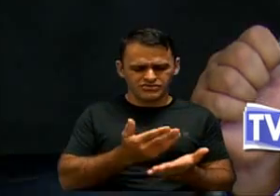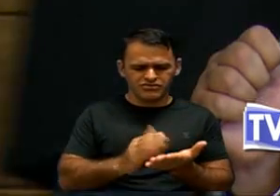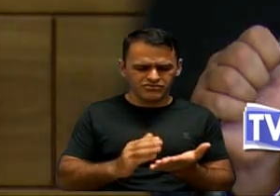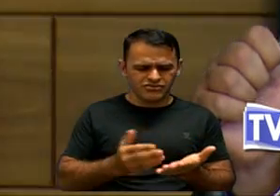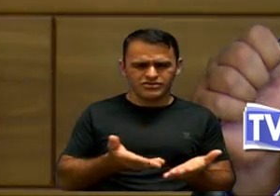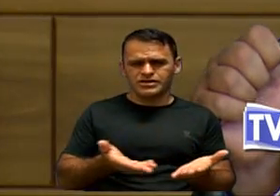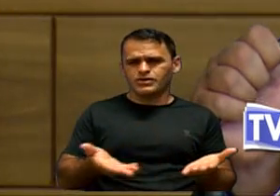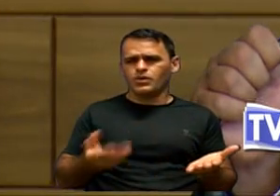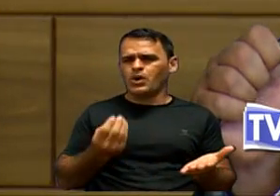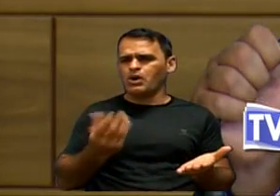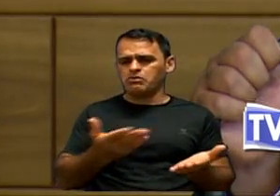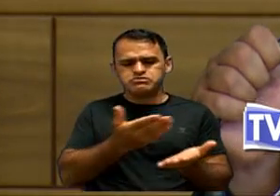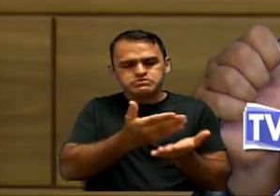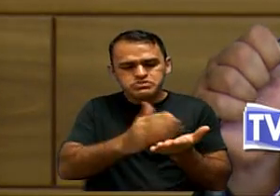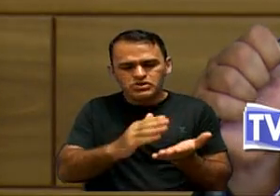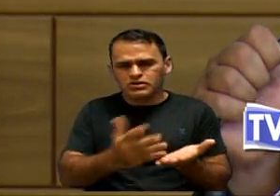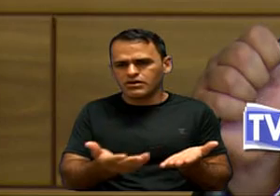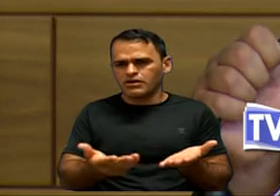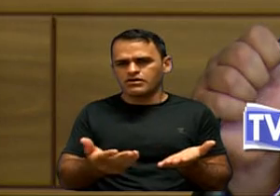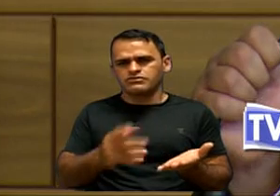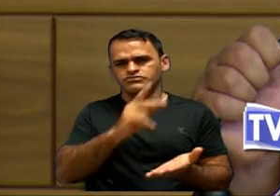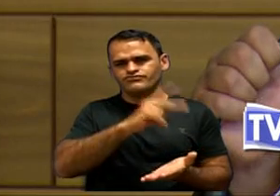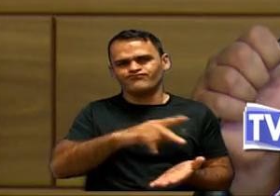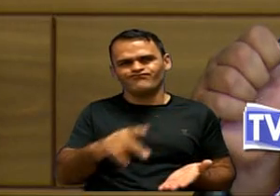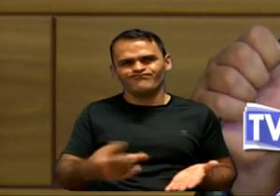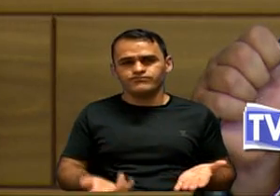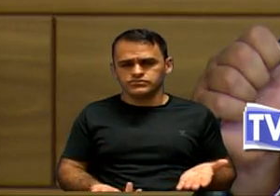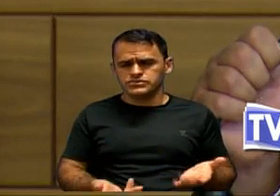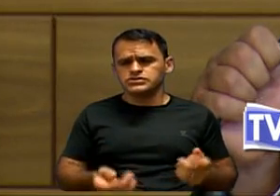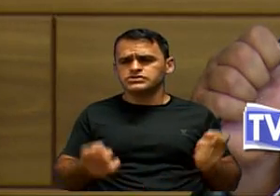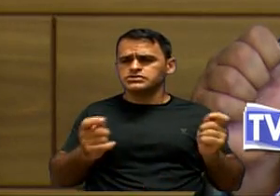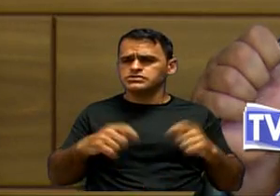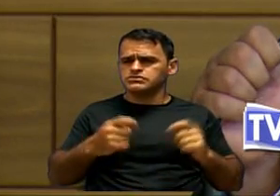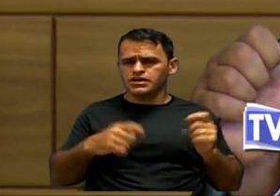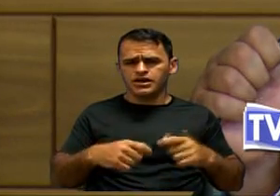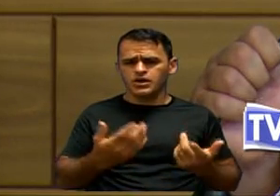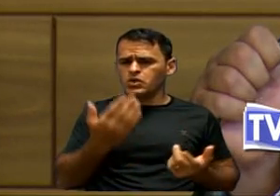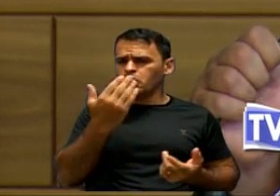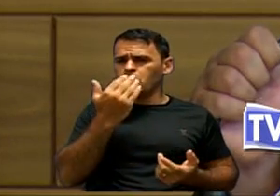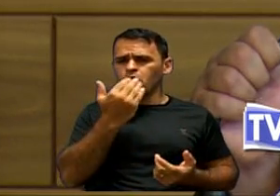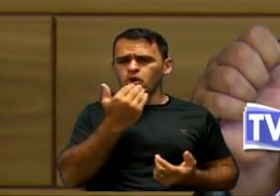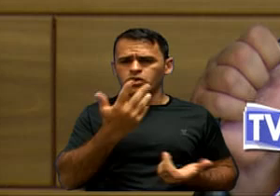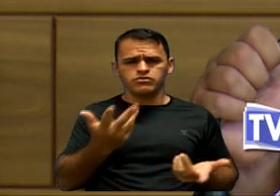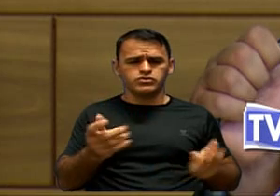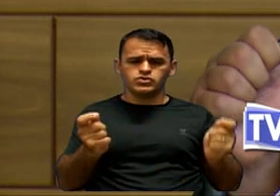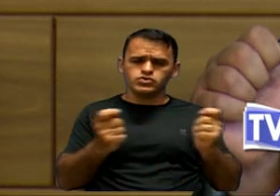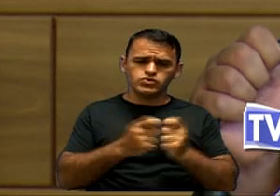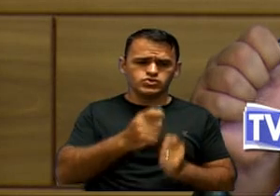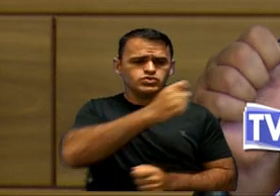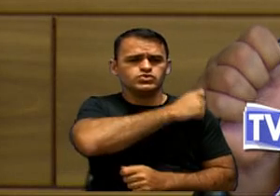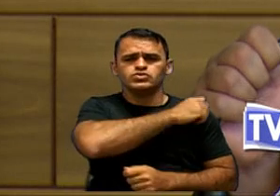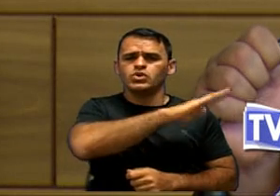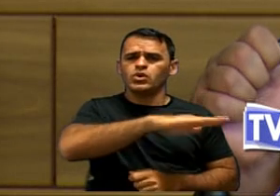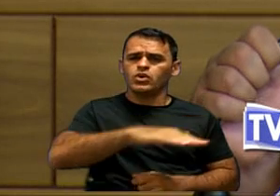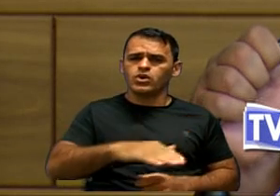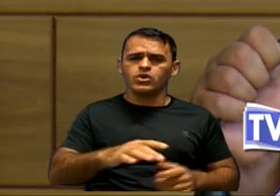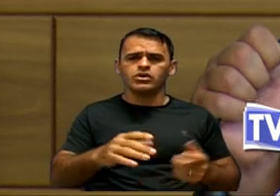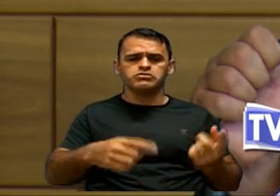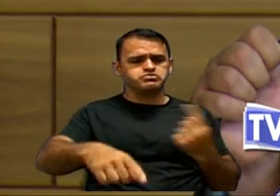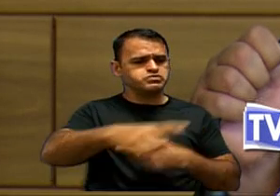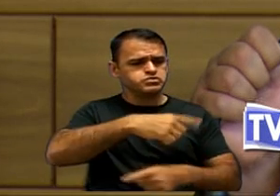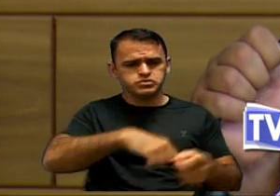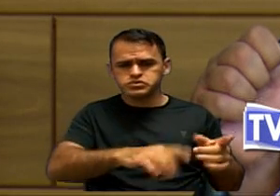o excedente para o professor. Nós estamos colocando aqui de uma forma que é a mesma alimentação dos nossos alunos, que os professores vão poder também